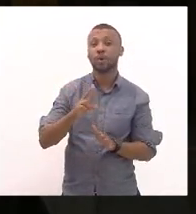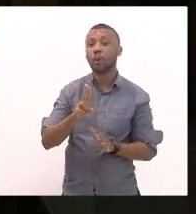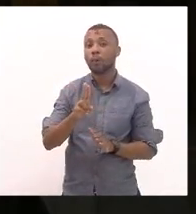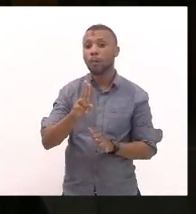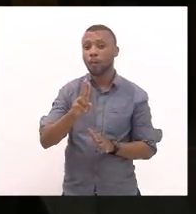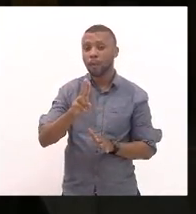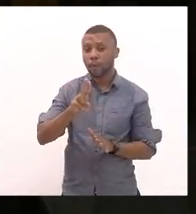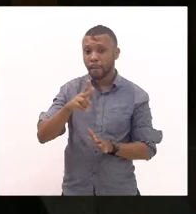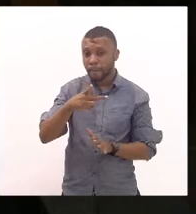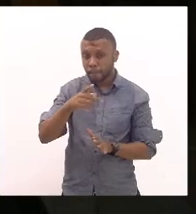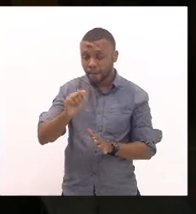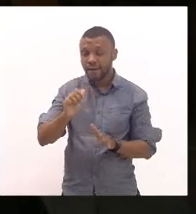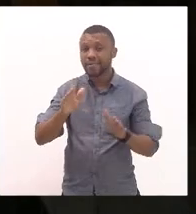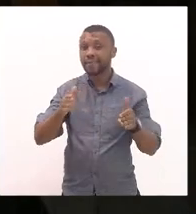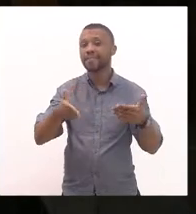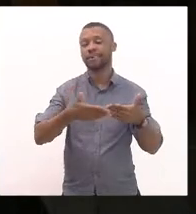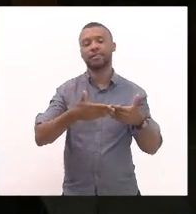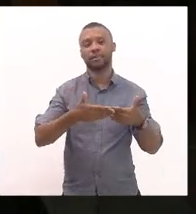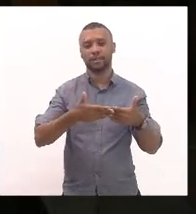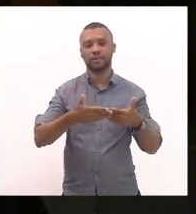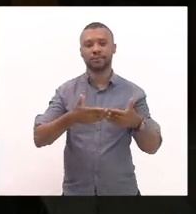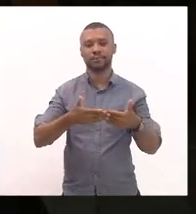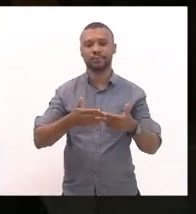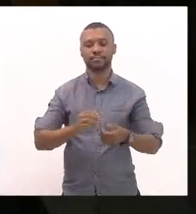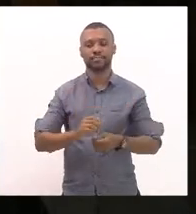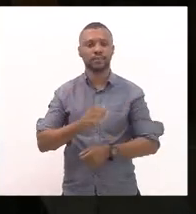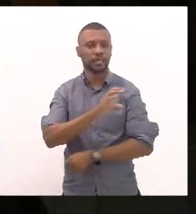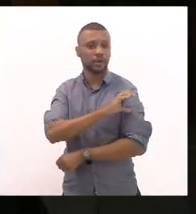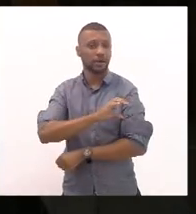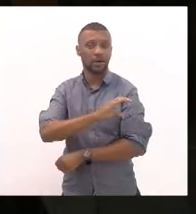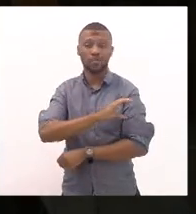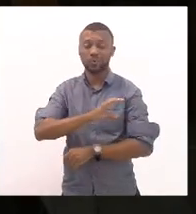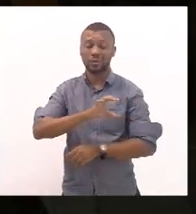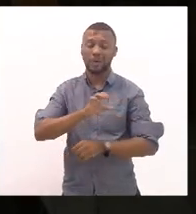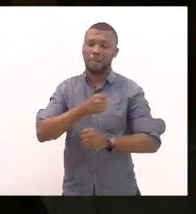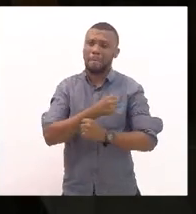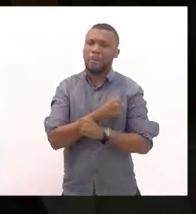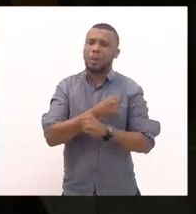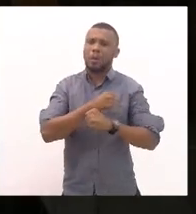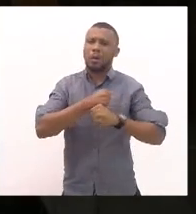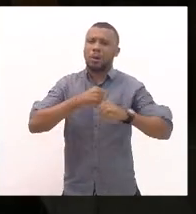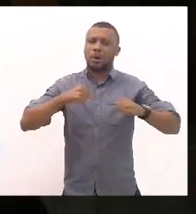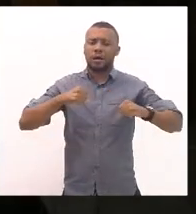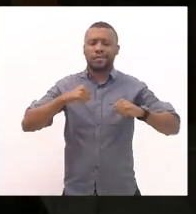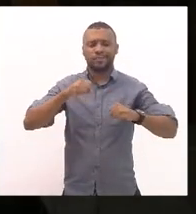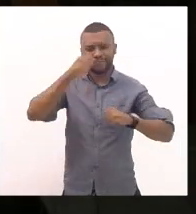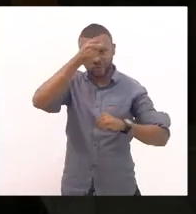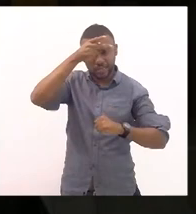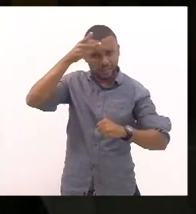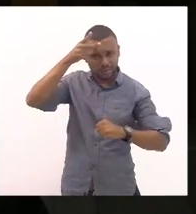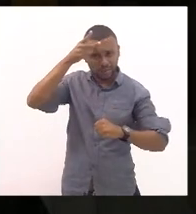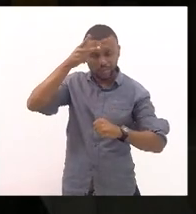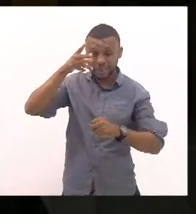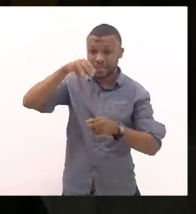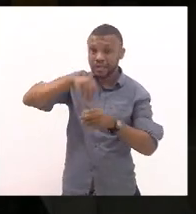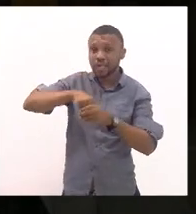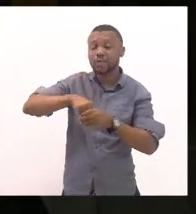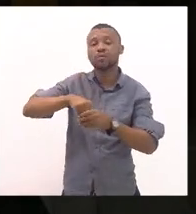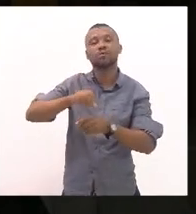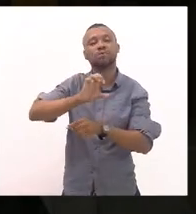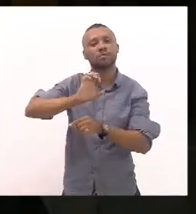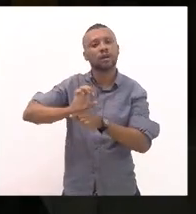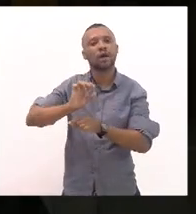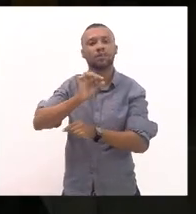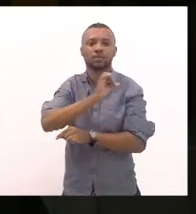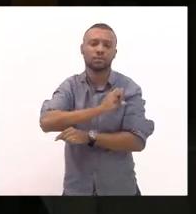básicas de saúde fechada o e Campos EA maior cidade do estado do Rio de Janeiro Então você